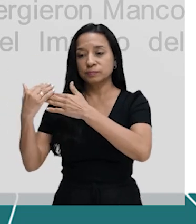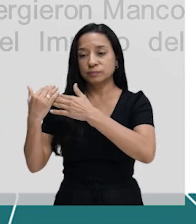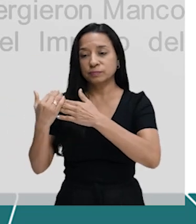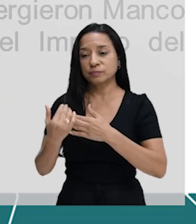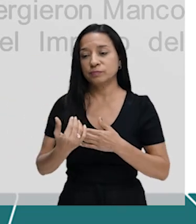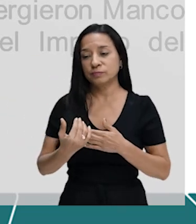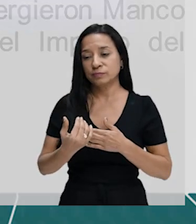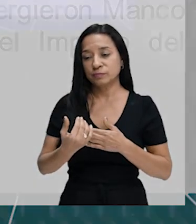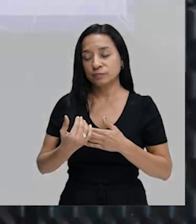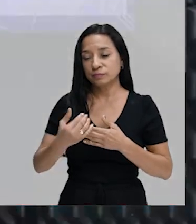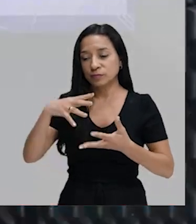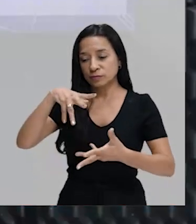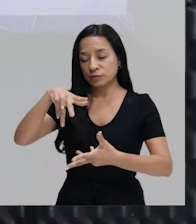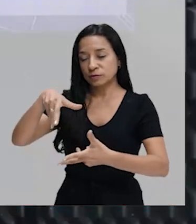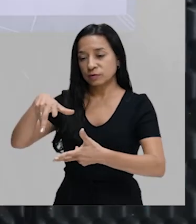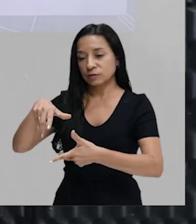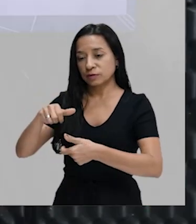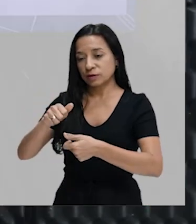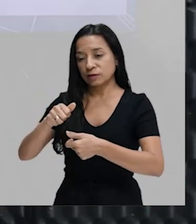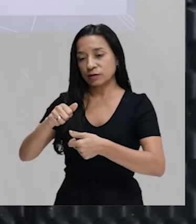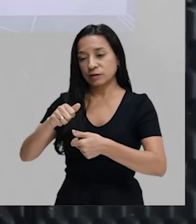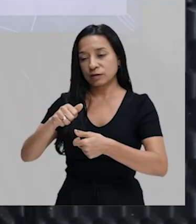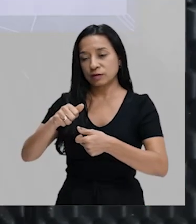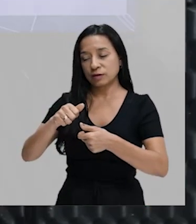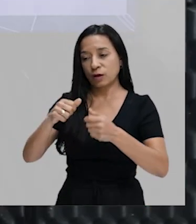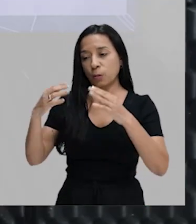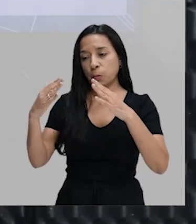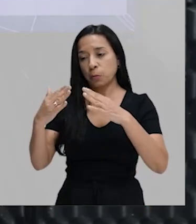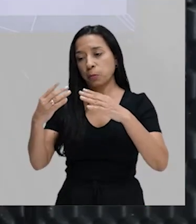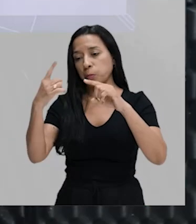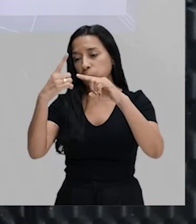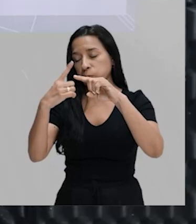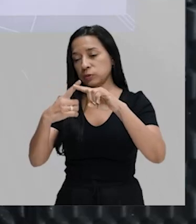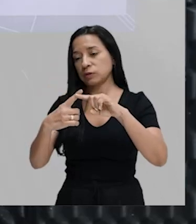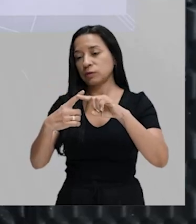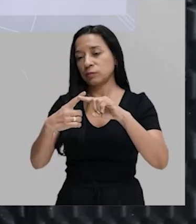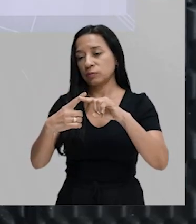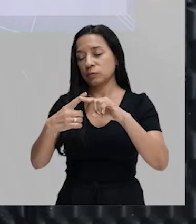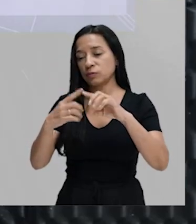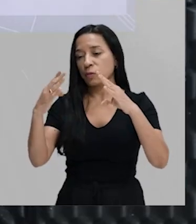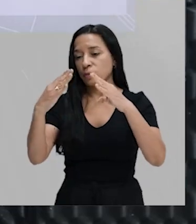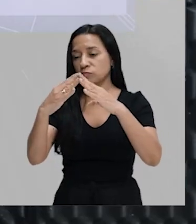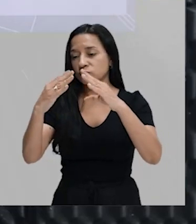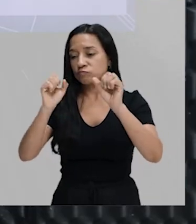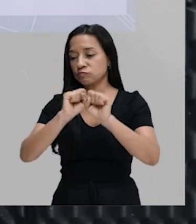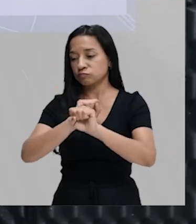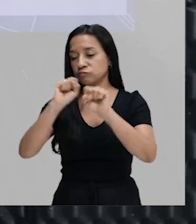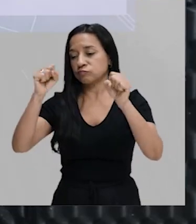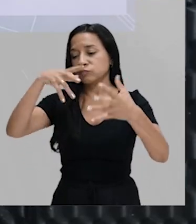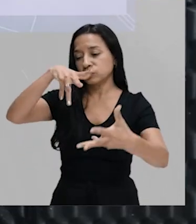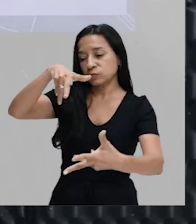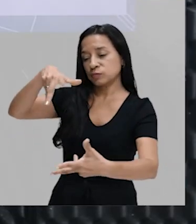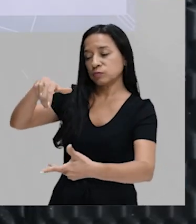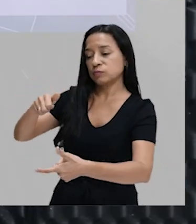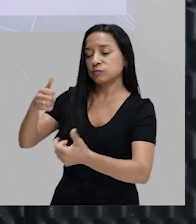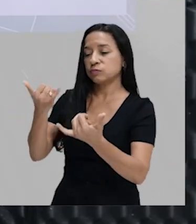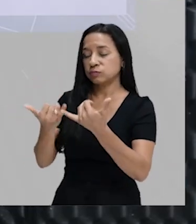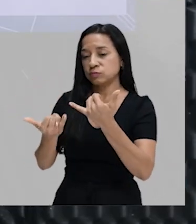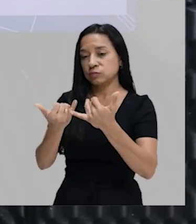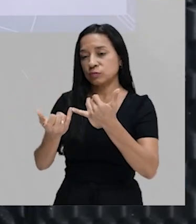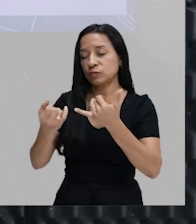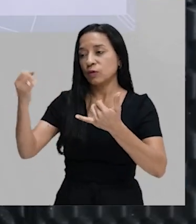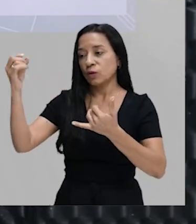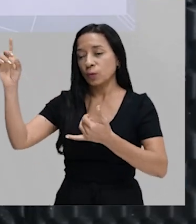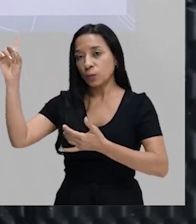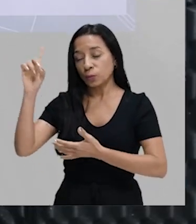a terra, o templo, um templo que era considerado a terra, os deus Sol, Inti,